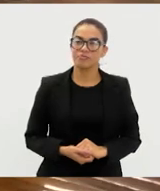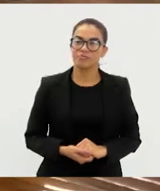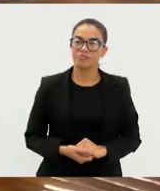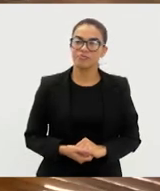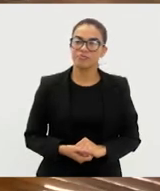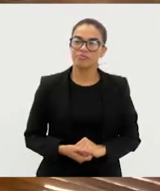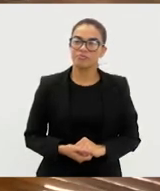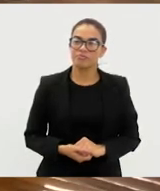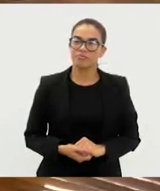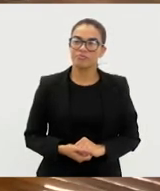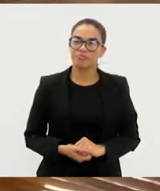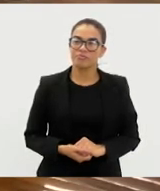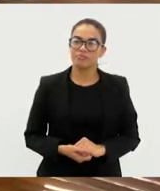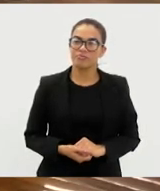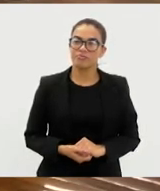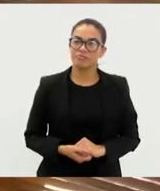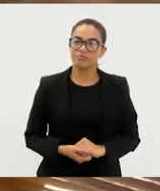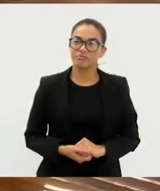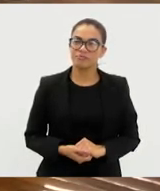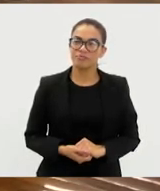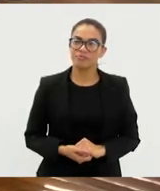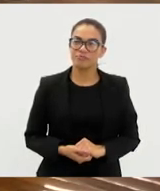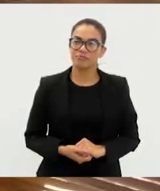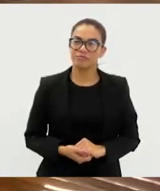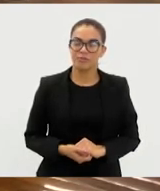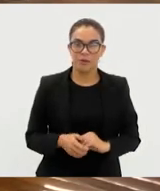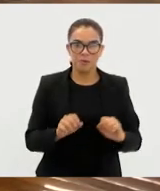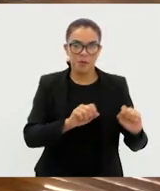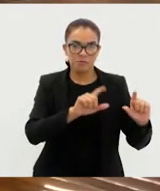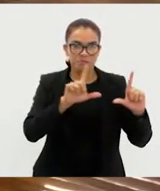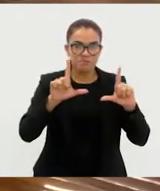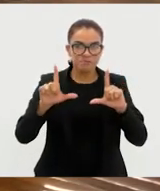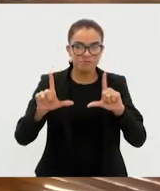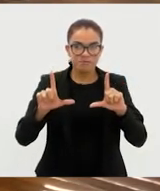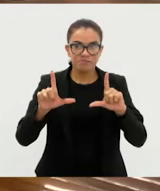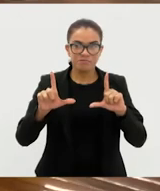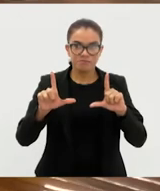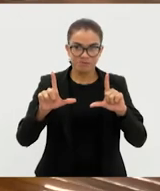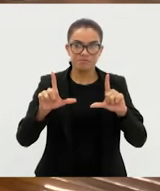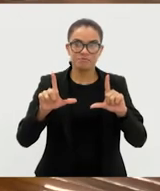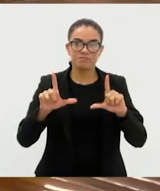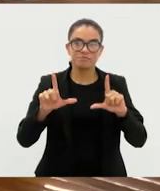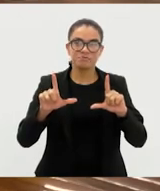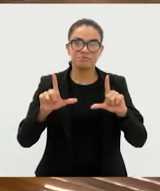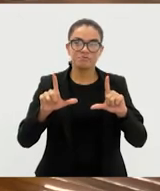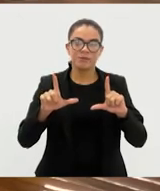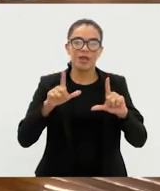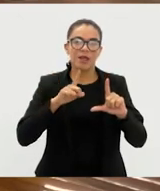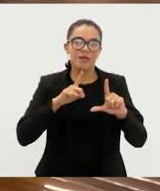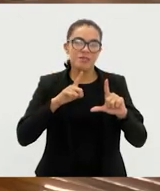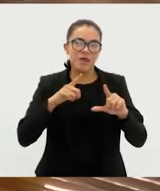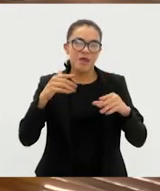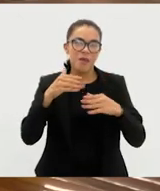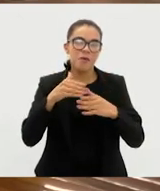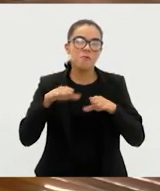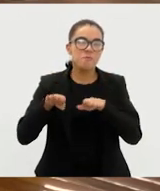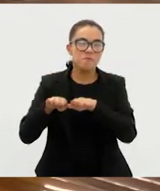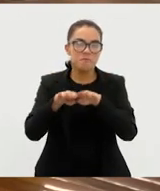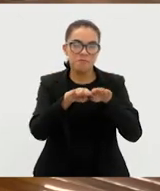Bem, então, se puder passar para o primeiro slide. O primeiro slide é uma... Nós temos um formato já padrão, que a